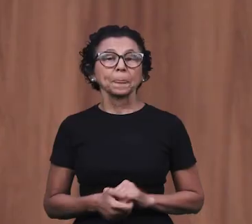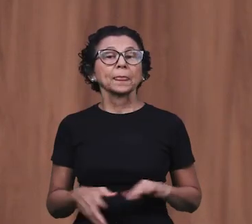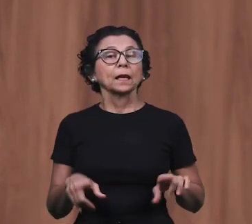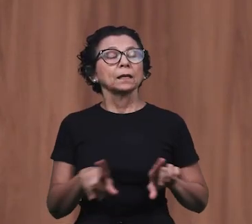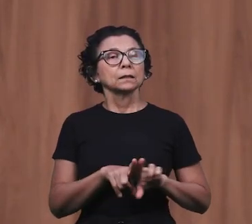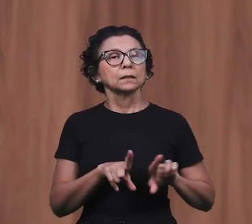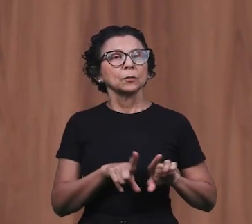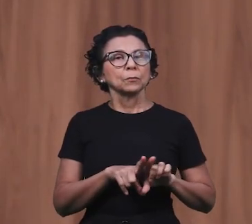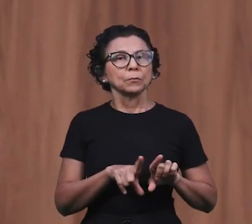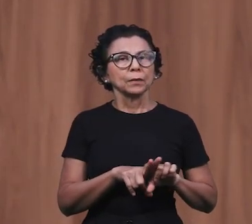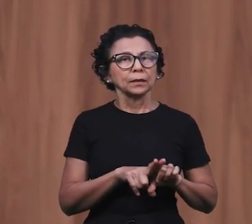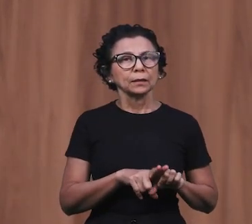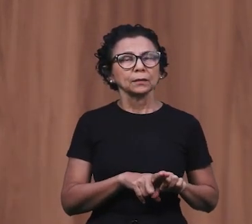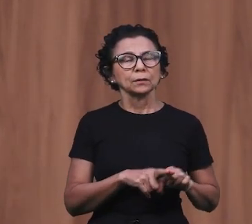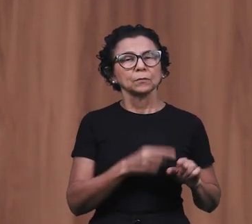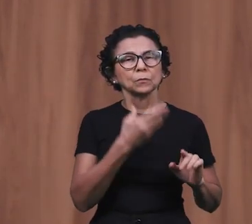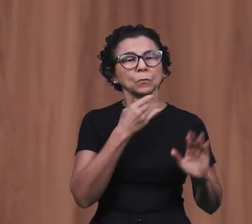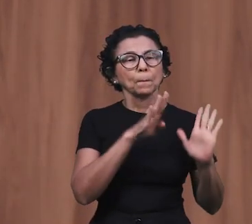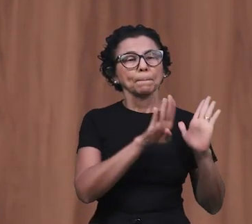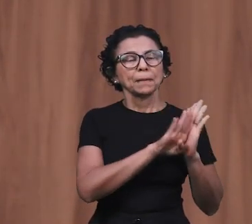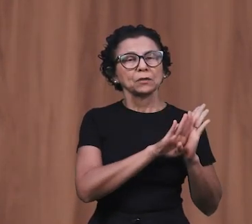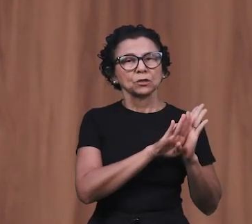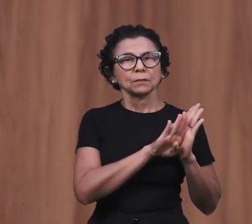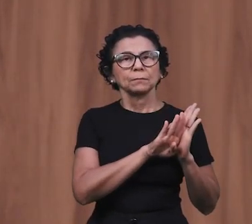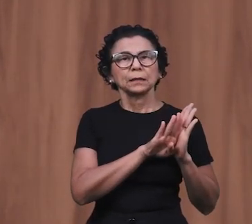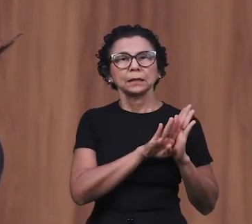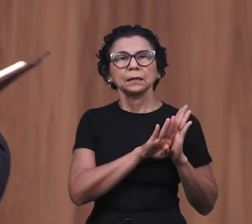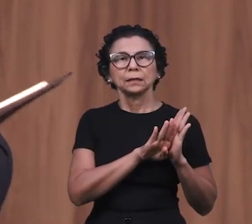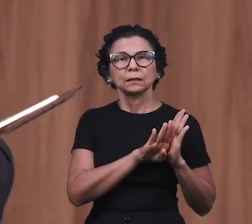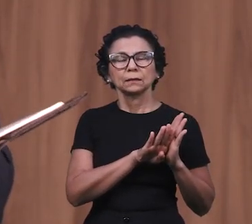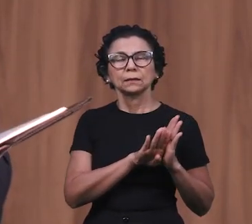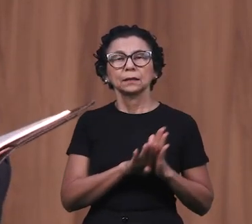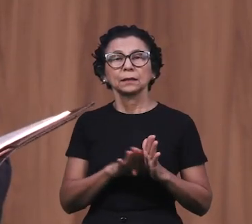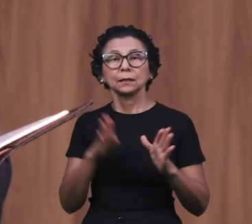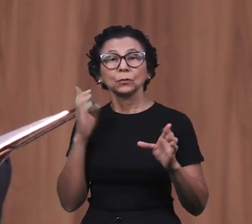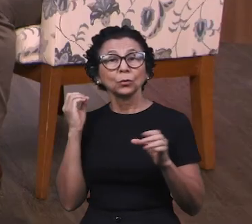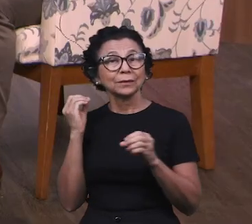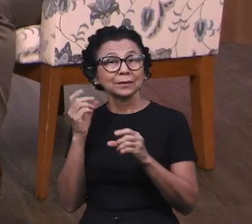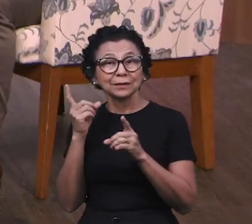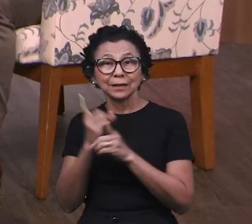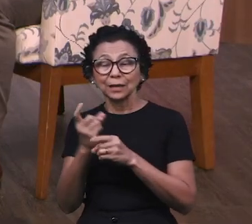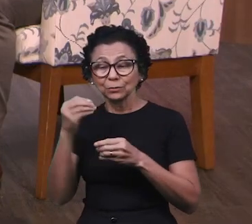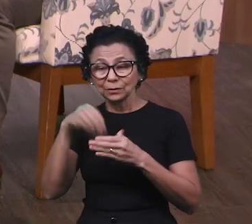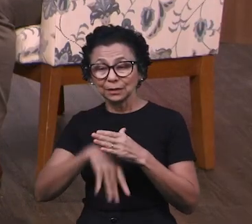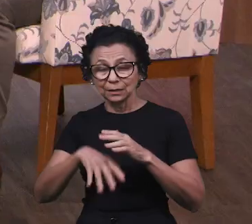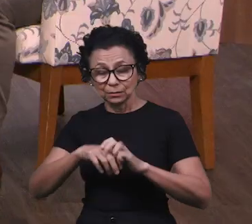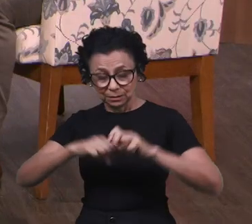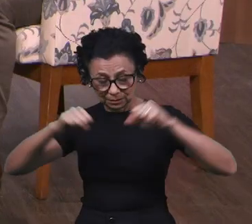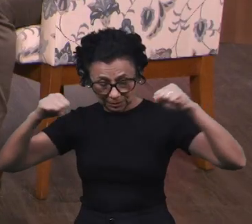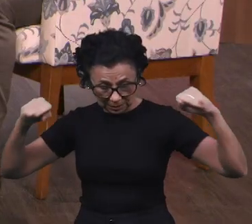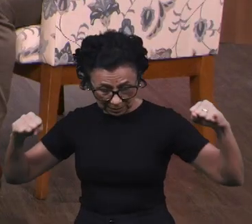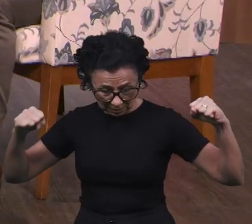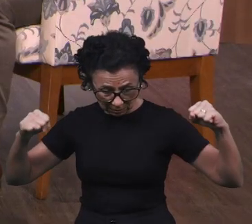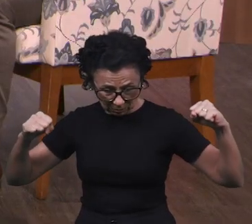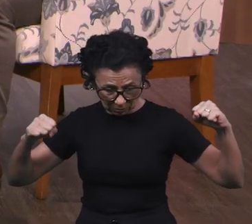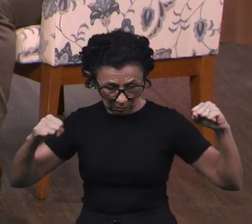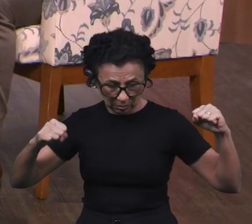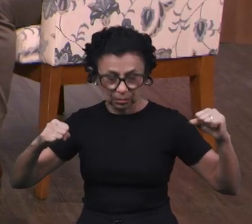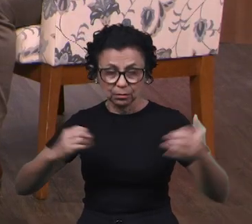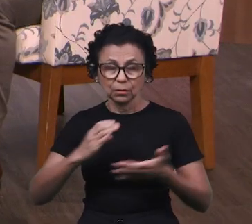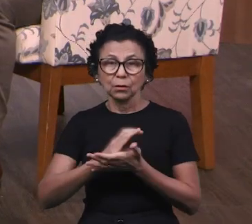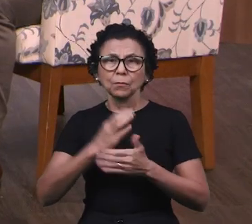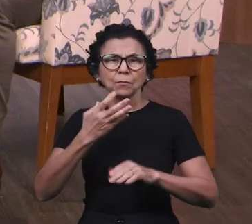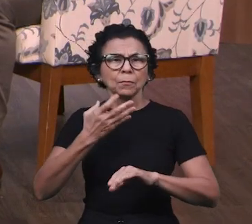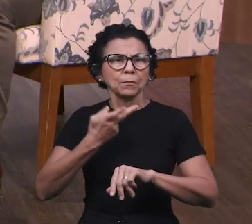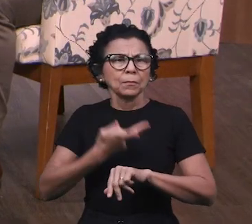foi encontrado na sacola de Benjamim, porque Benjamim é o novo. Então, naquele momento